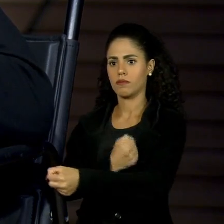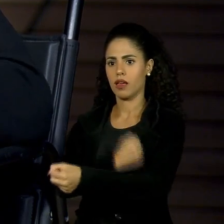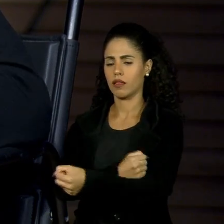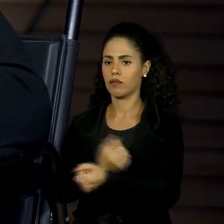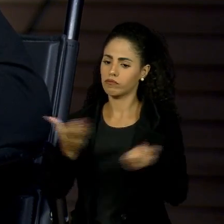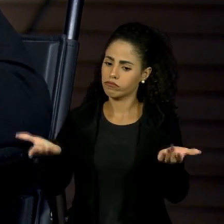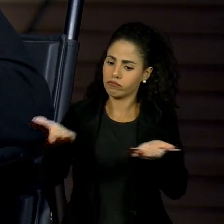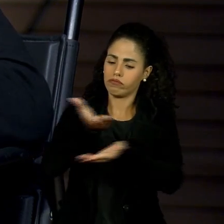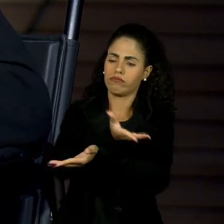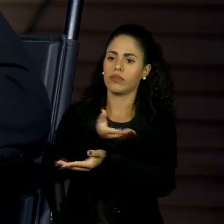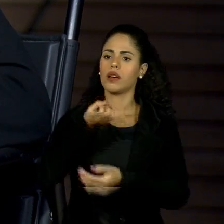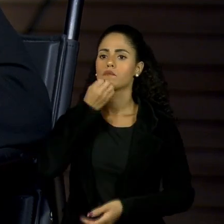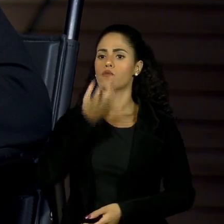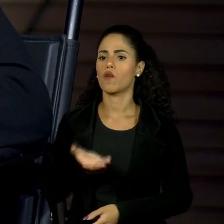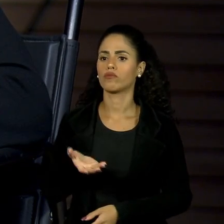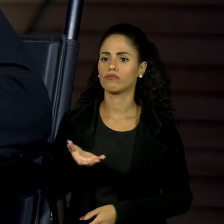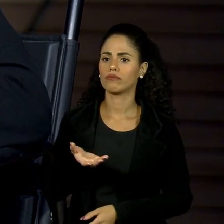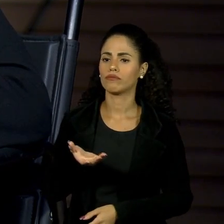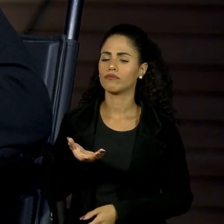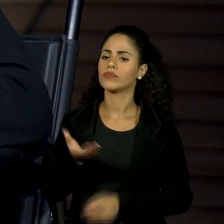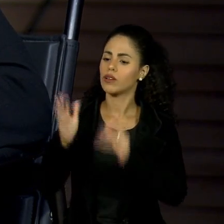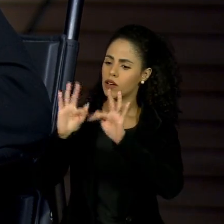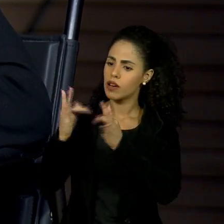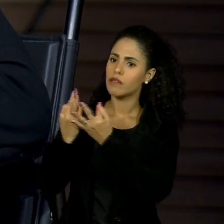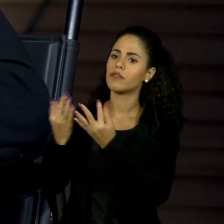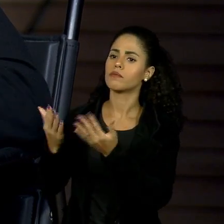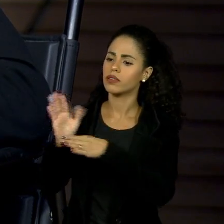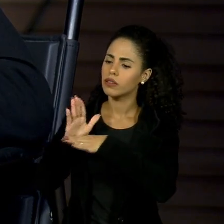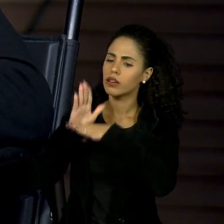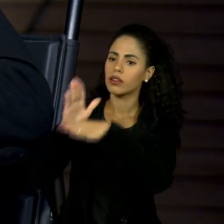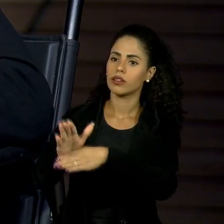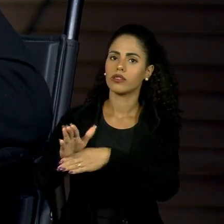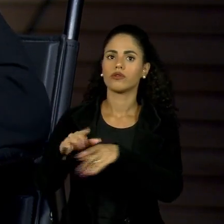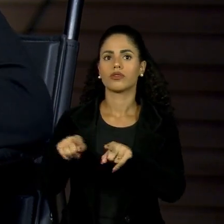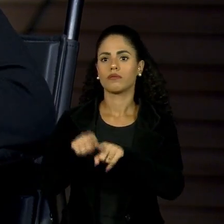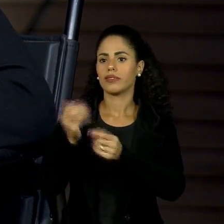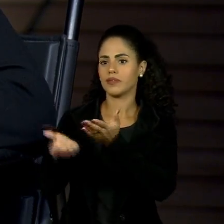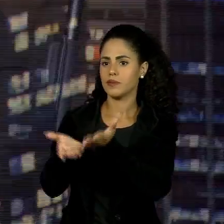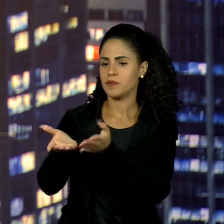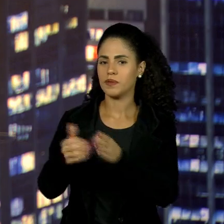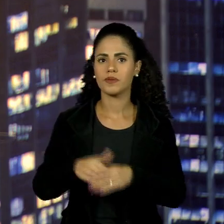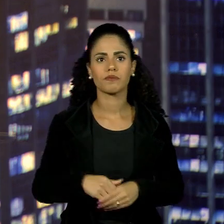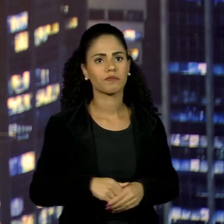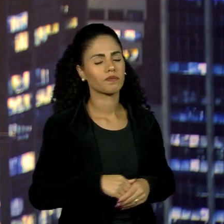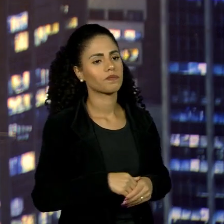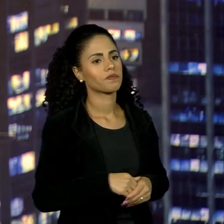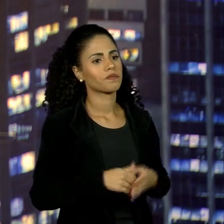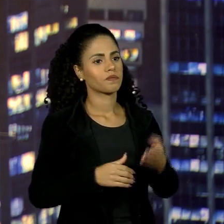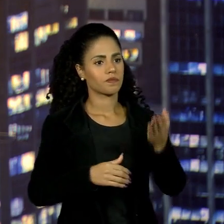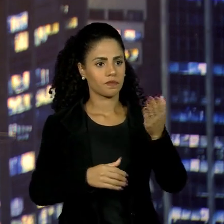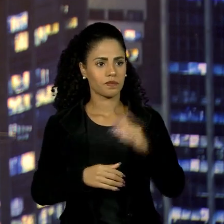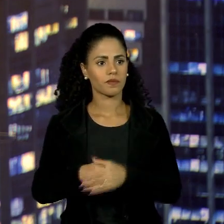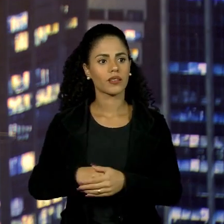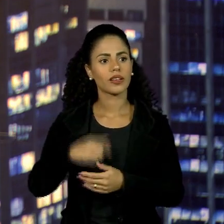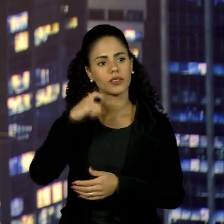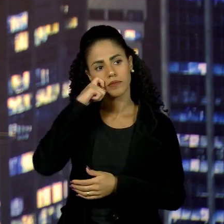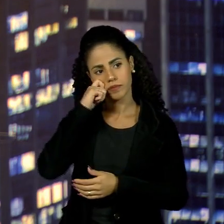aumenta muito quando você tem a família a bordo dessa aventura terapêutica. Doutor Mansur, esse